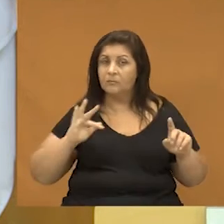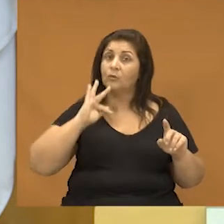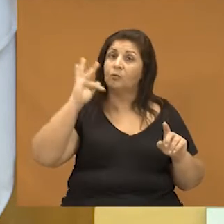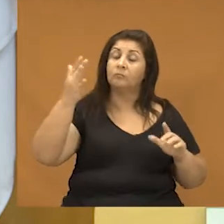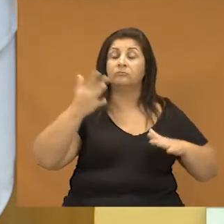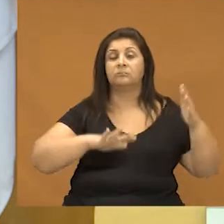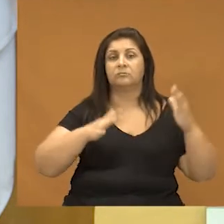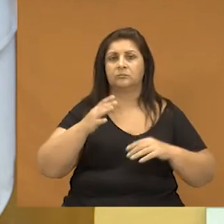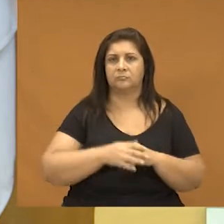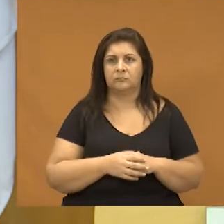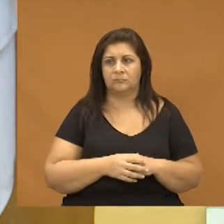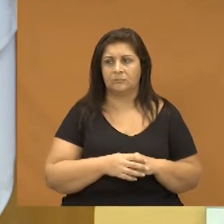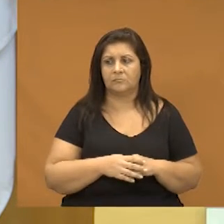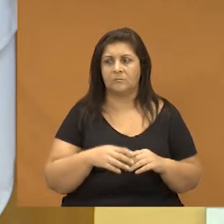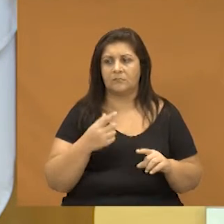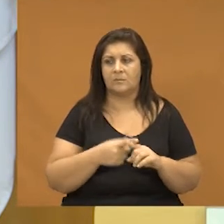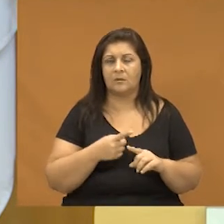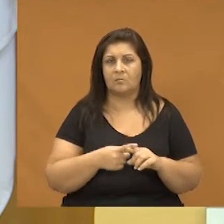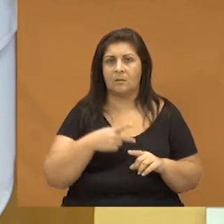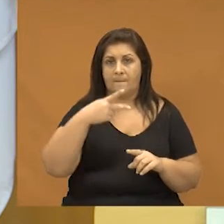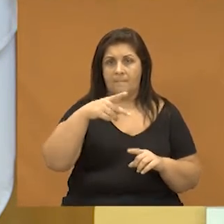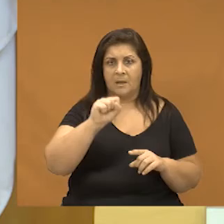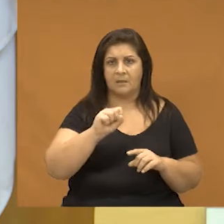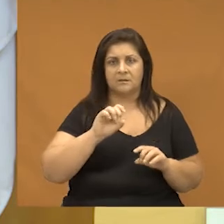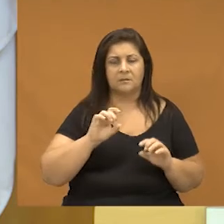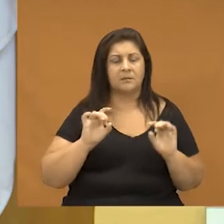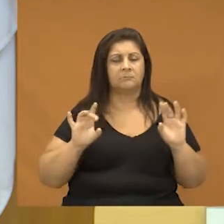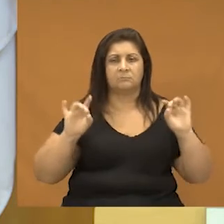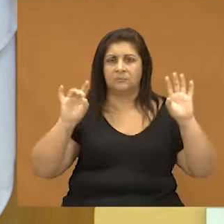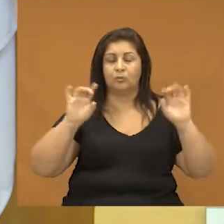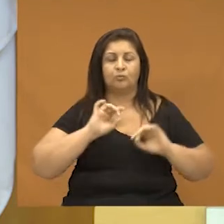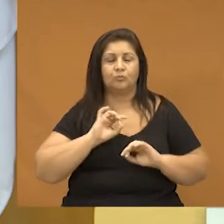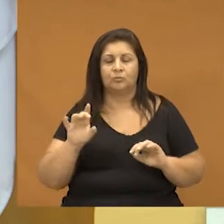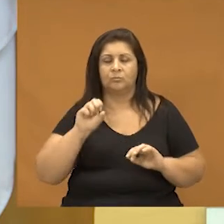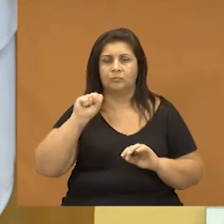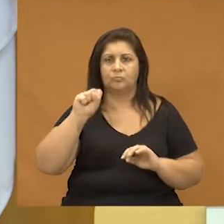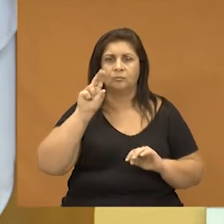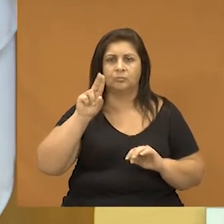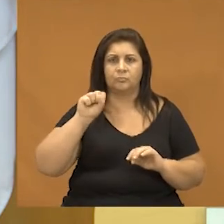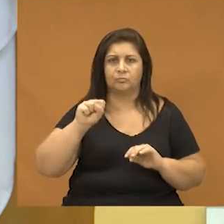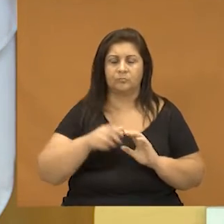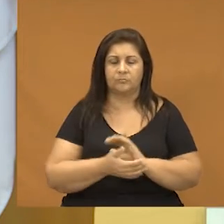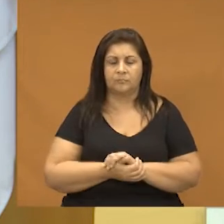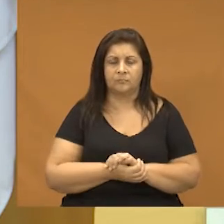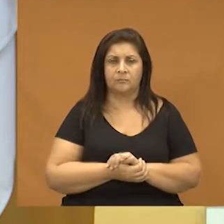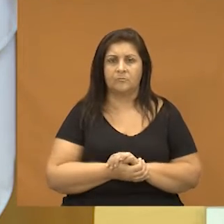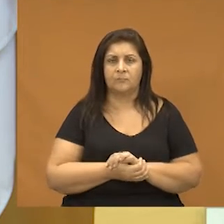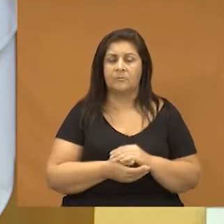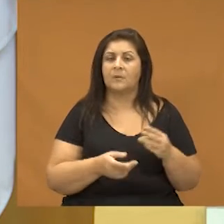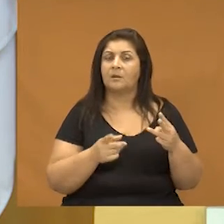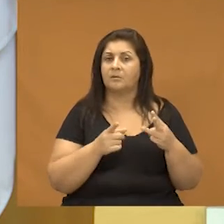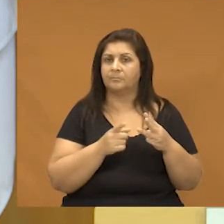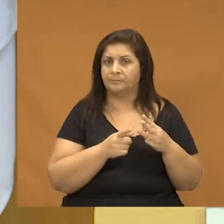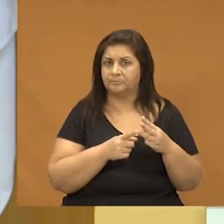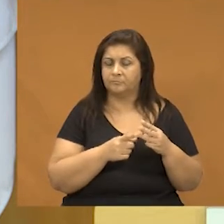ser, porque o pronto-socorro que será construído é municipal e será exclusivamente SUS. Outro ponto importante, isso eu posso